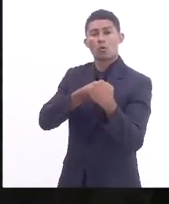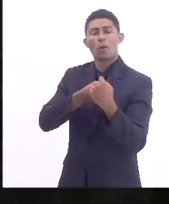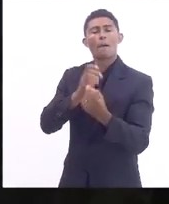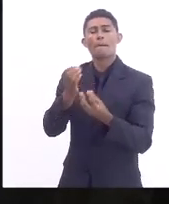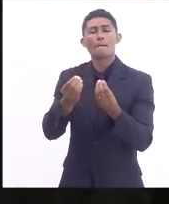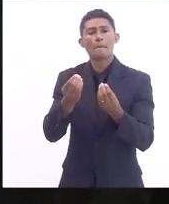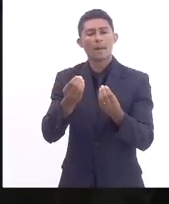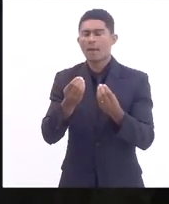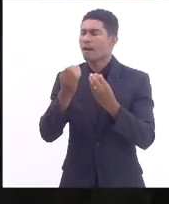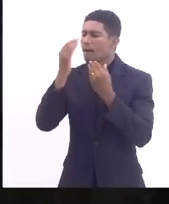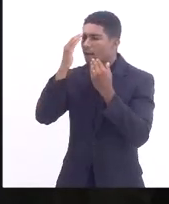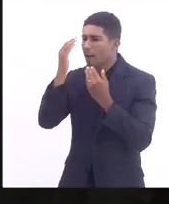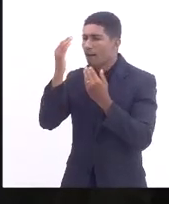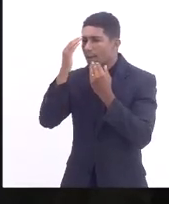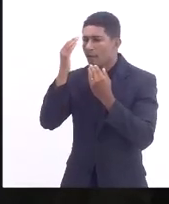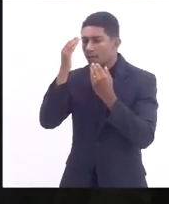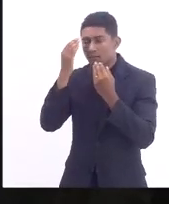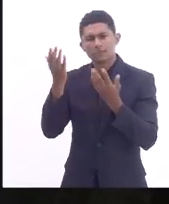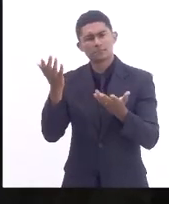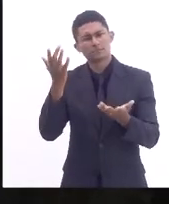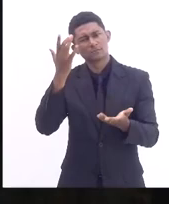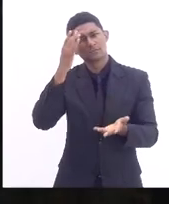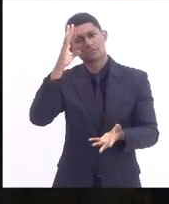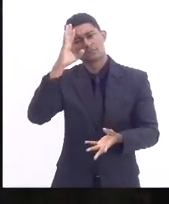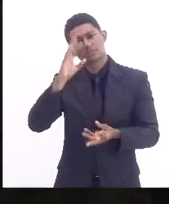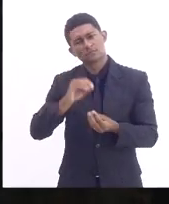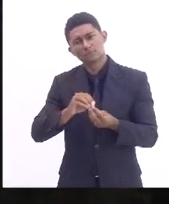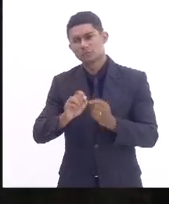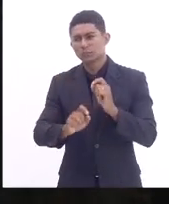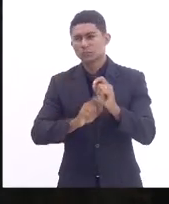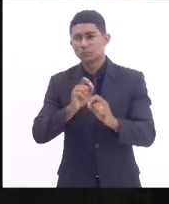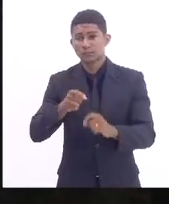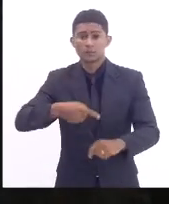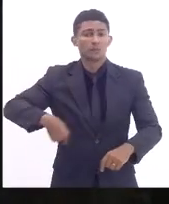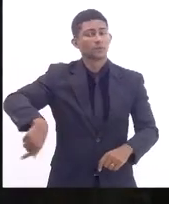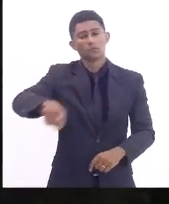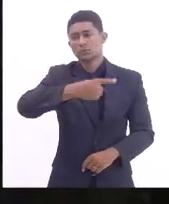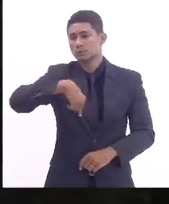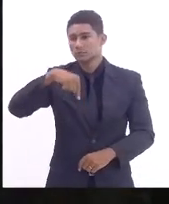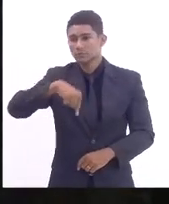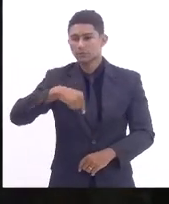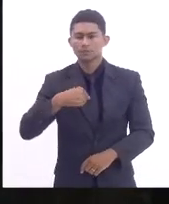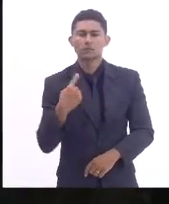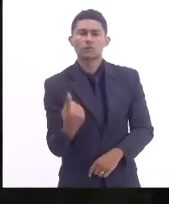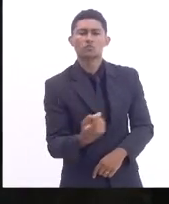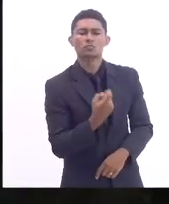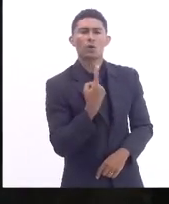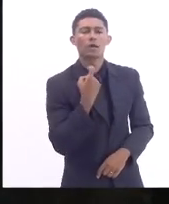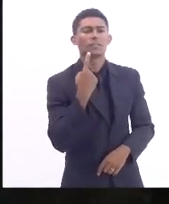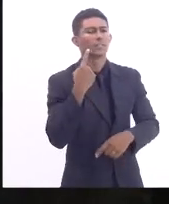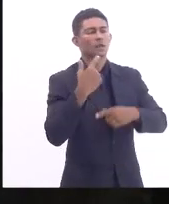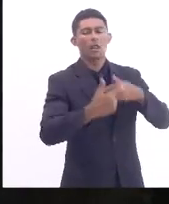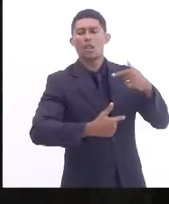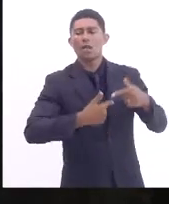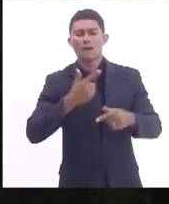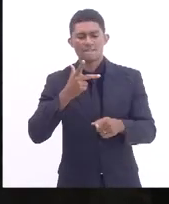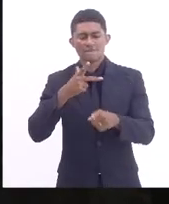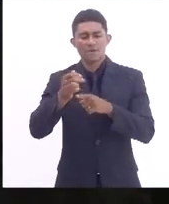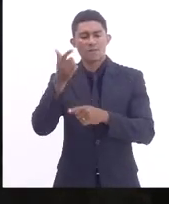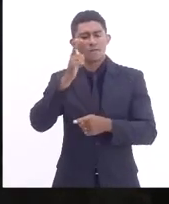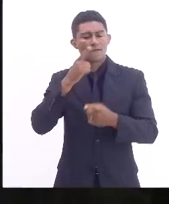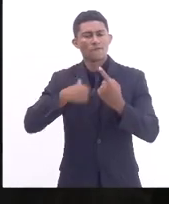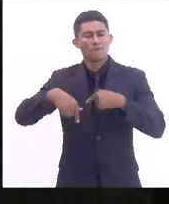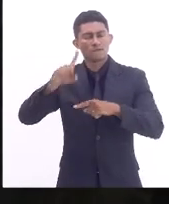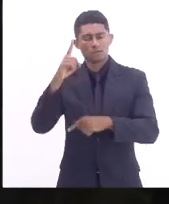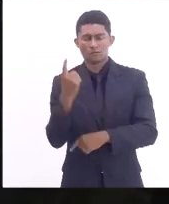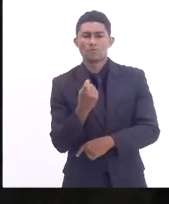acho que é rico de ensinamento essa questão que ninguém constrói essa vitória que ele está com estudo aqui sozinho a um conjunto de o